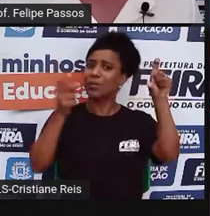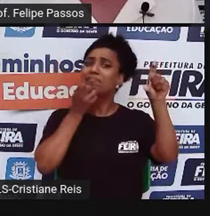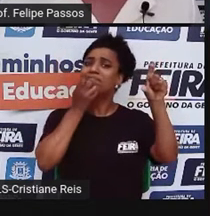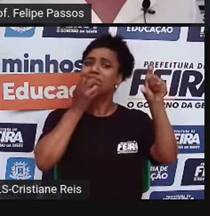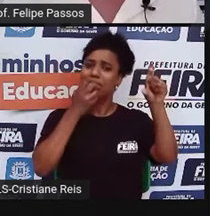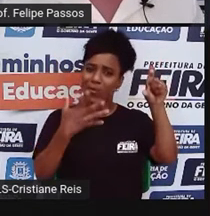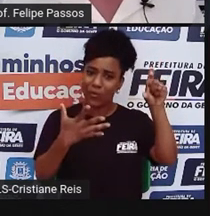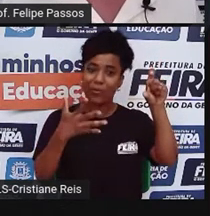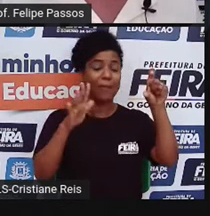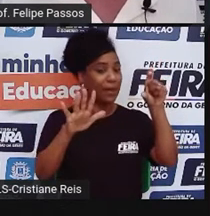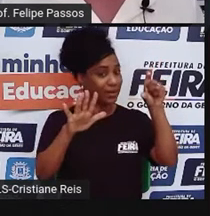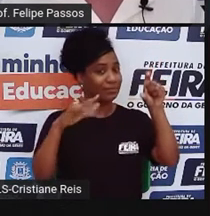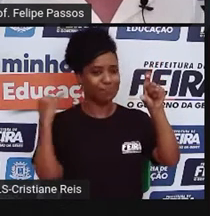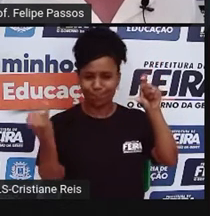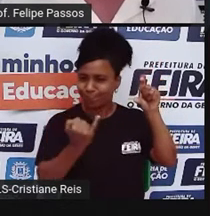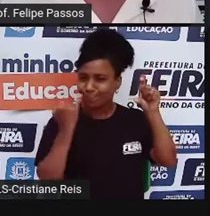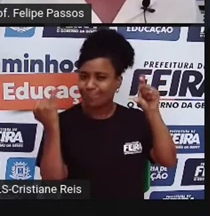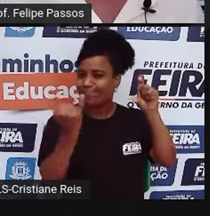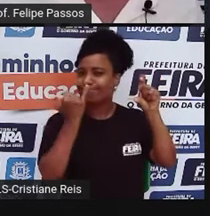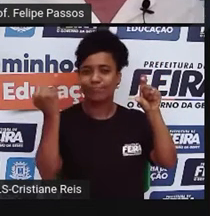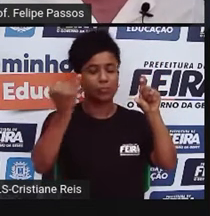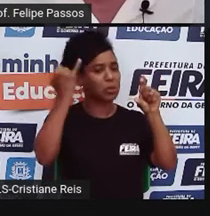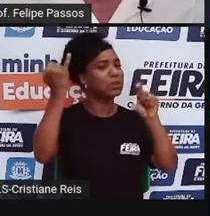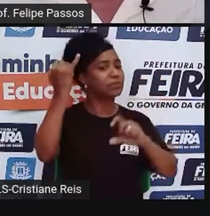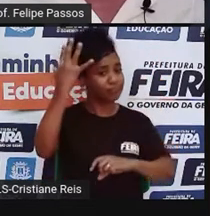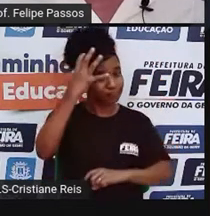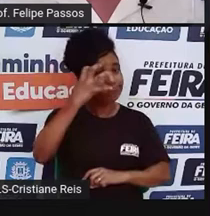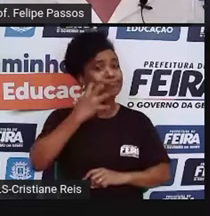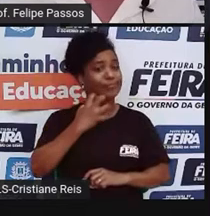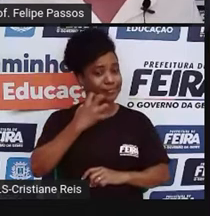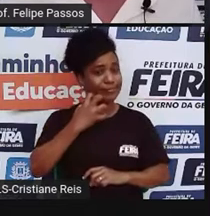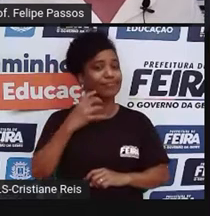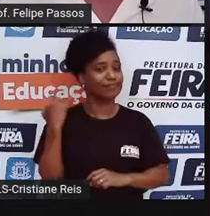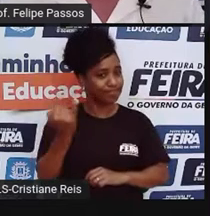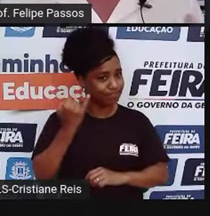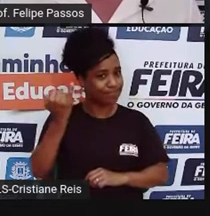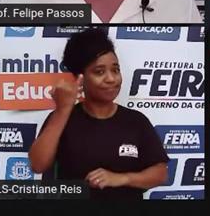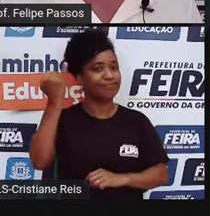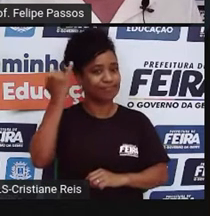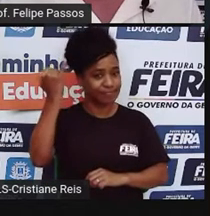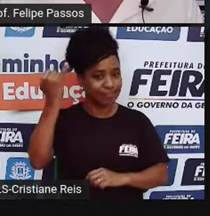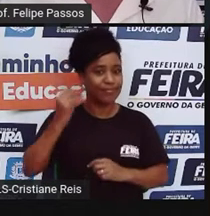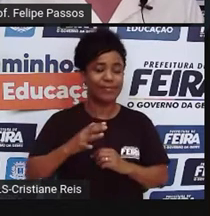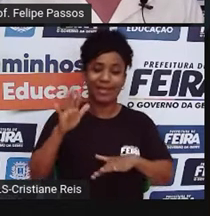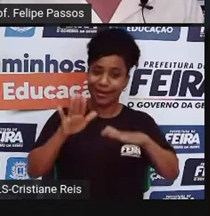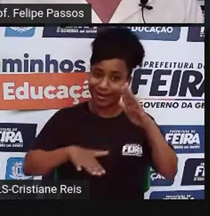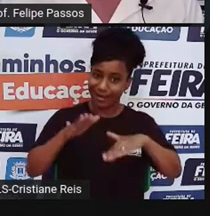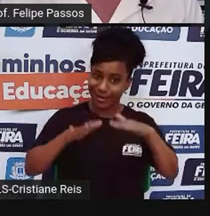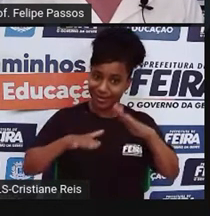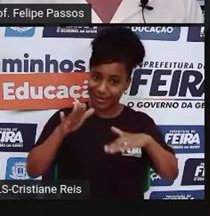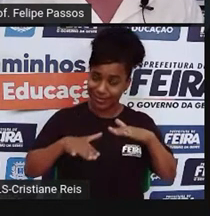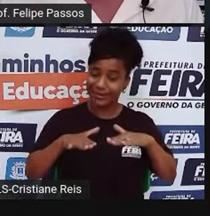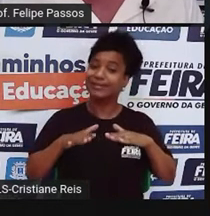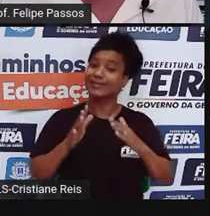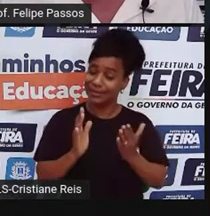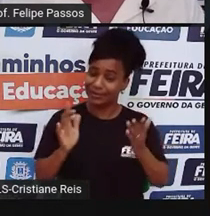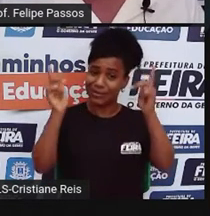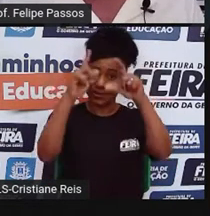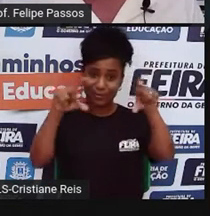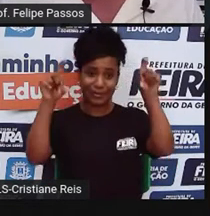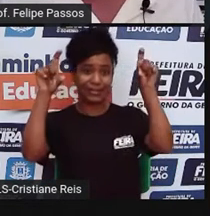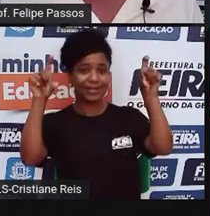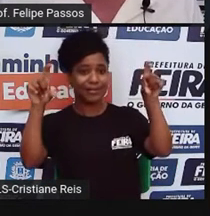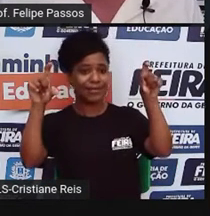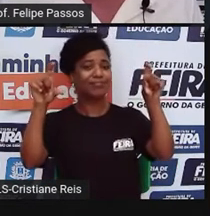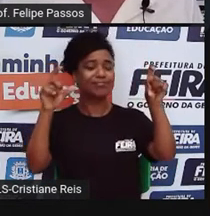também, certo? Nem todo papo sério, não é só importante o que é sério. Às vezes um tema leve também é muito importante, e é o